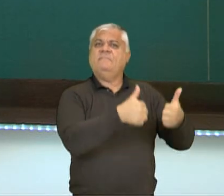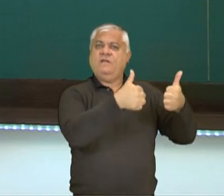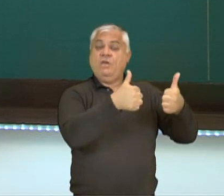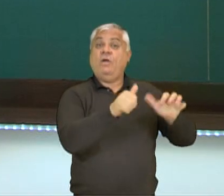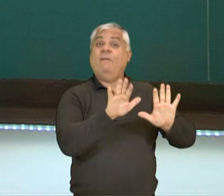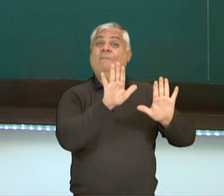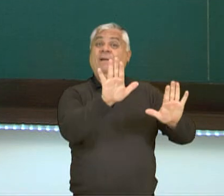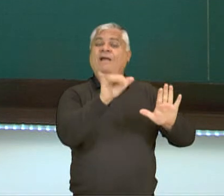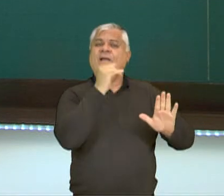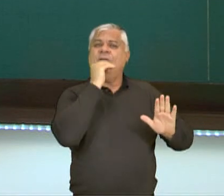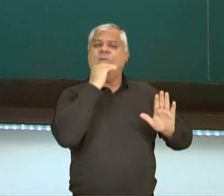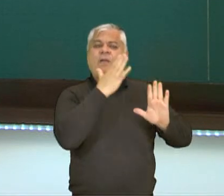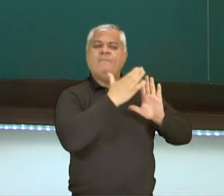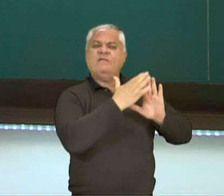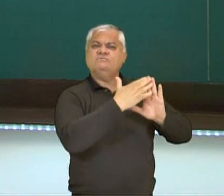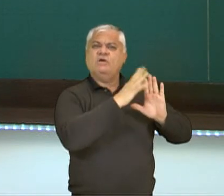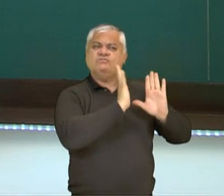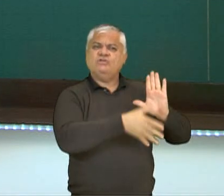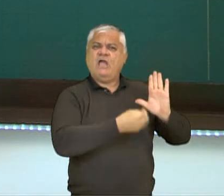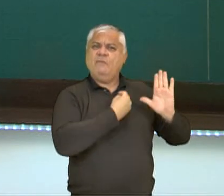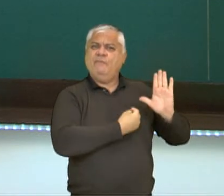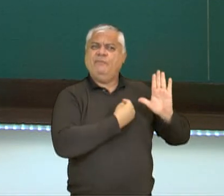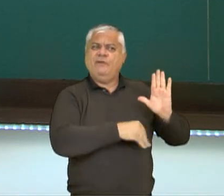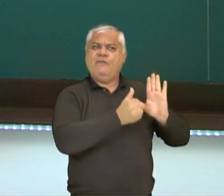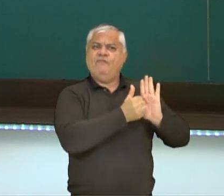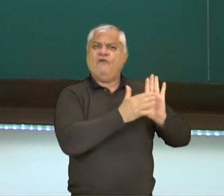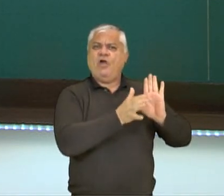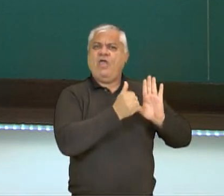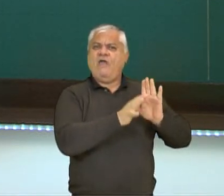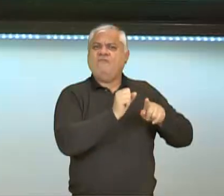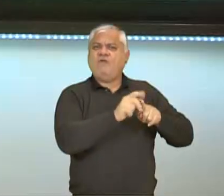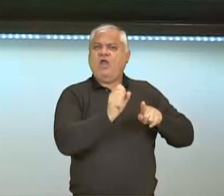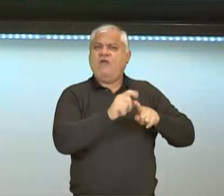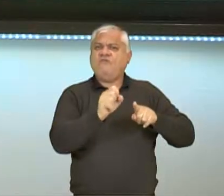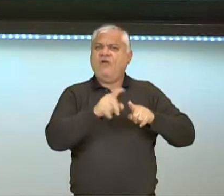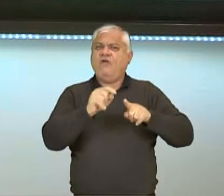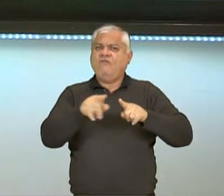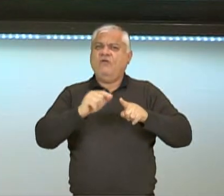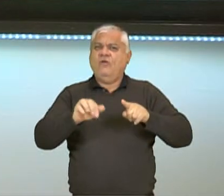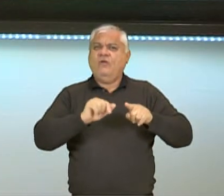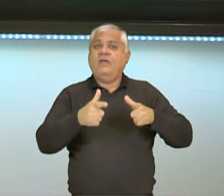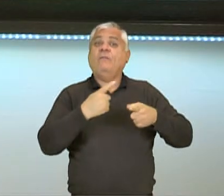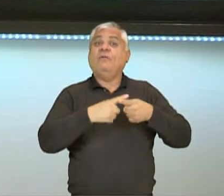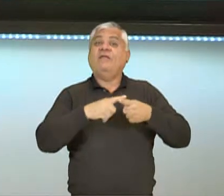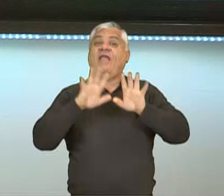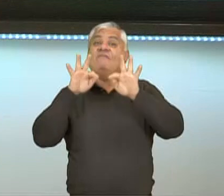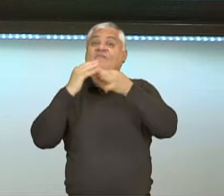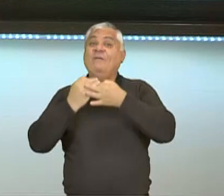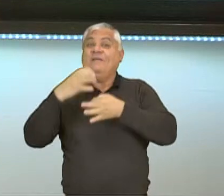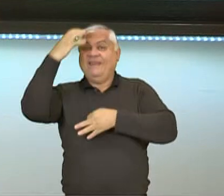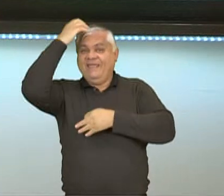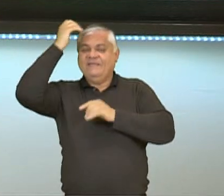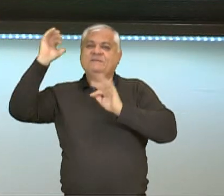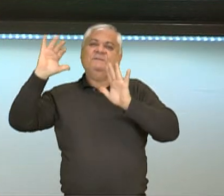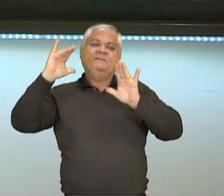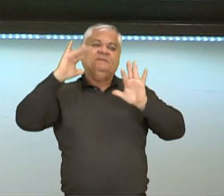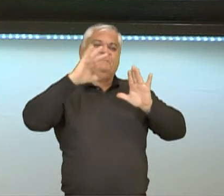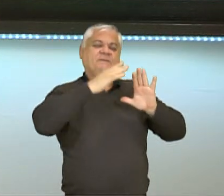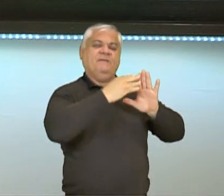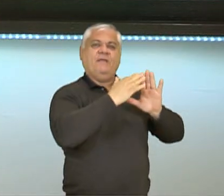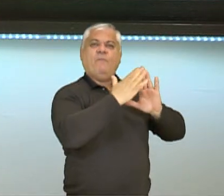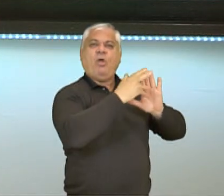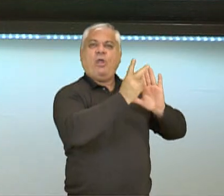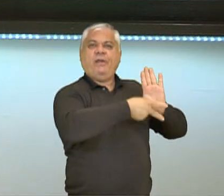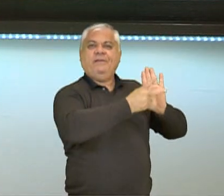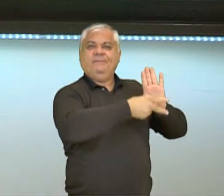acabar desabrigando milhares de moradores do Rio de Janeiro. Isso porque, como nós vimos, existia então